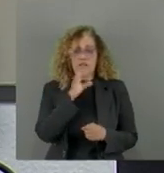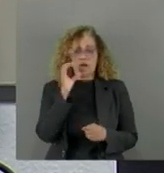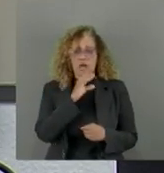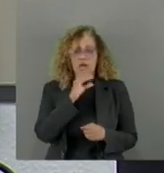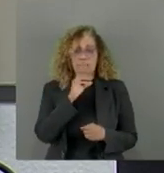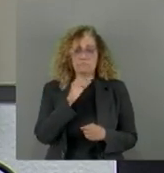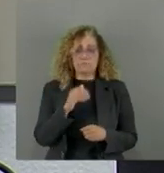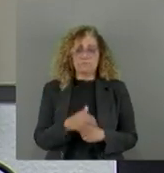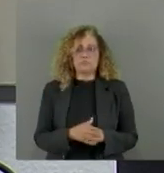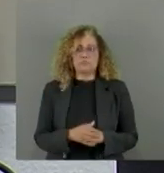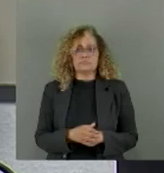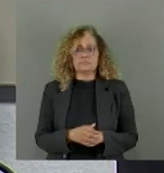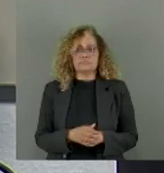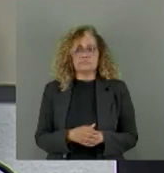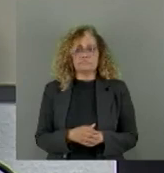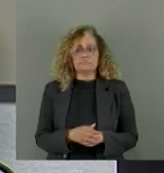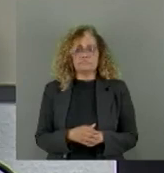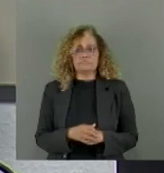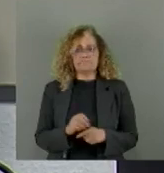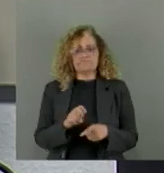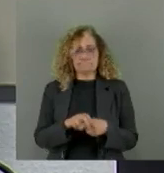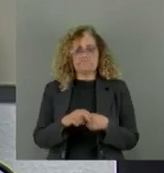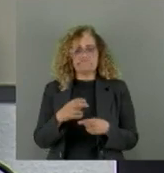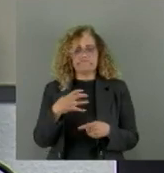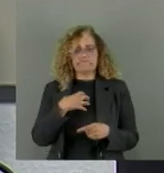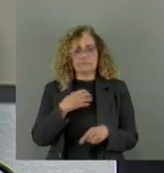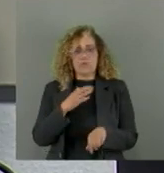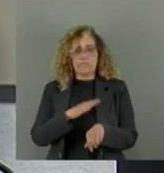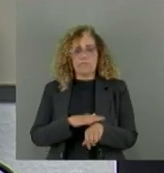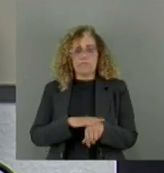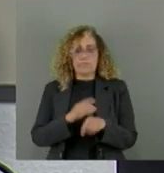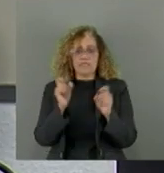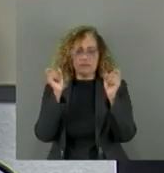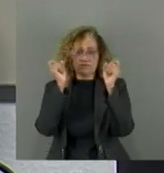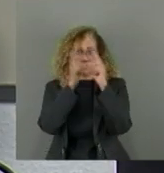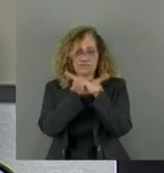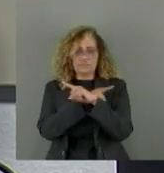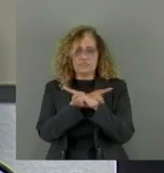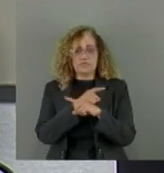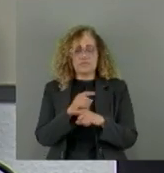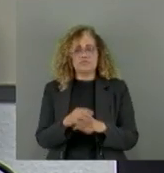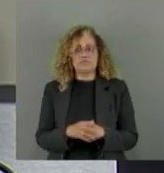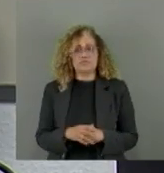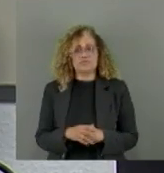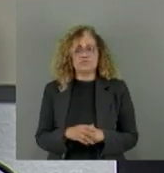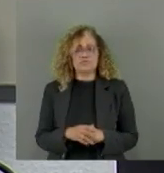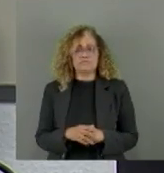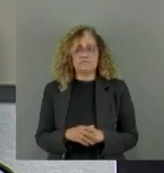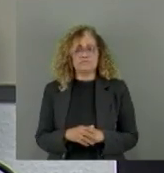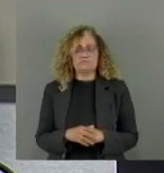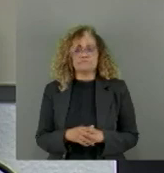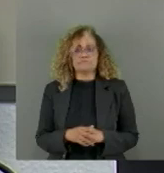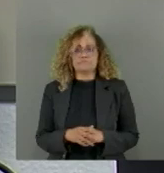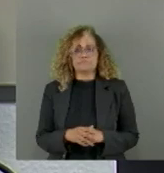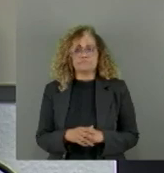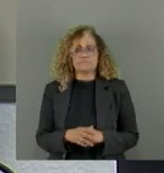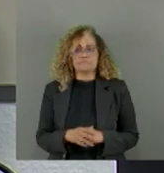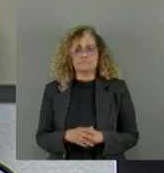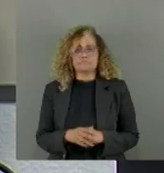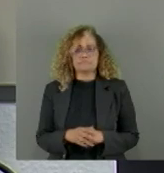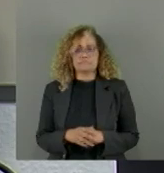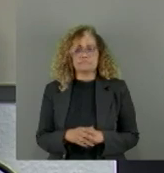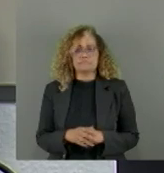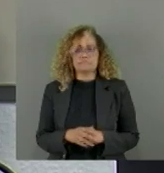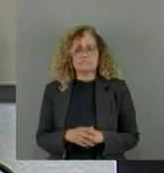recuperar dessa situação tão difícil e voltar aqui ao nosso convívio. Mas, até como